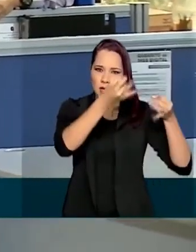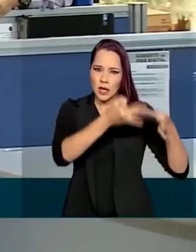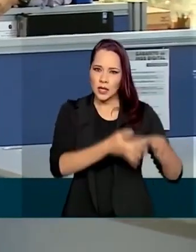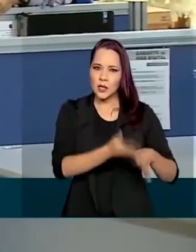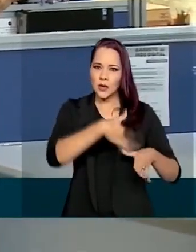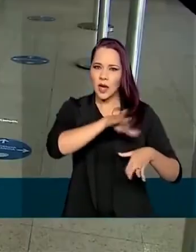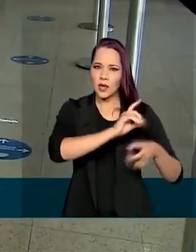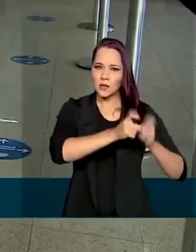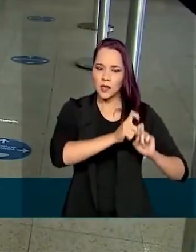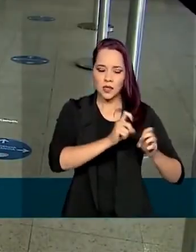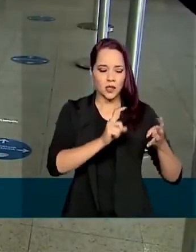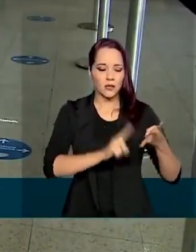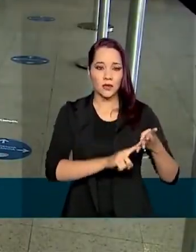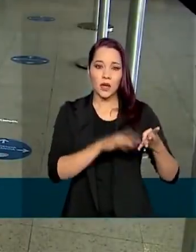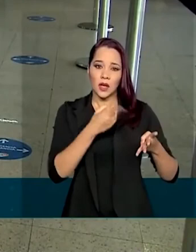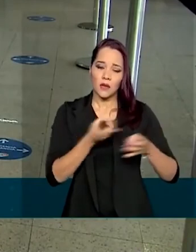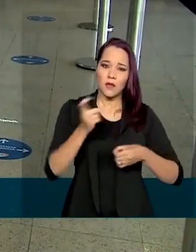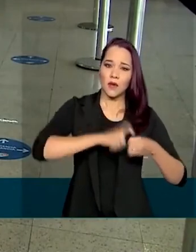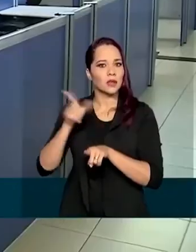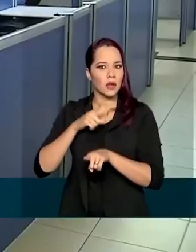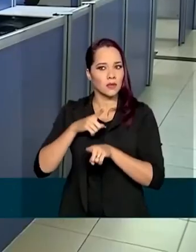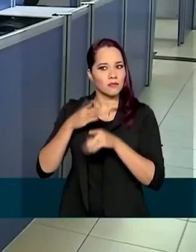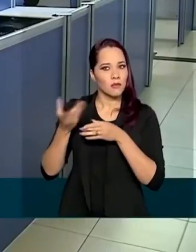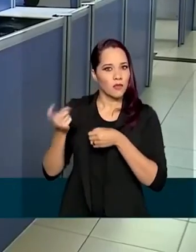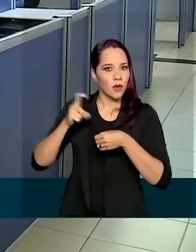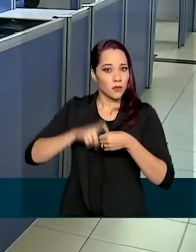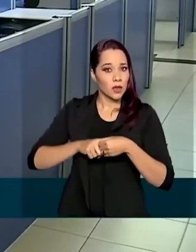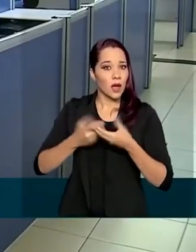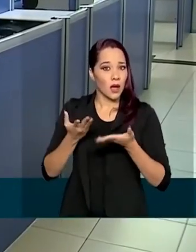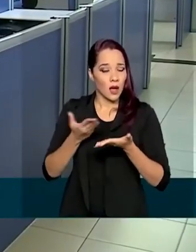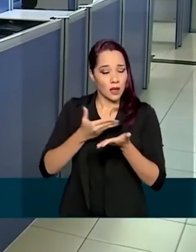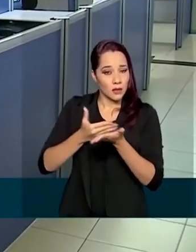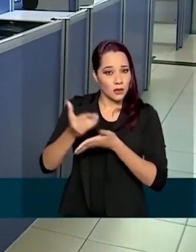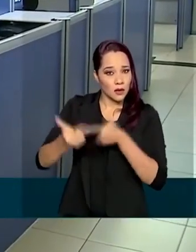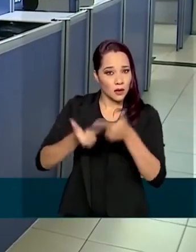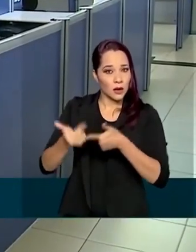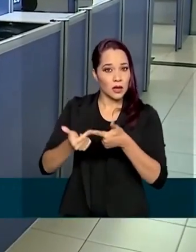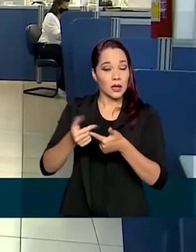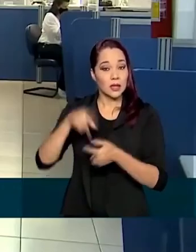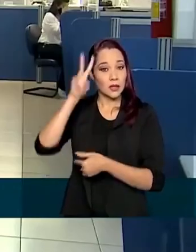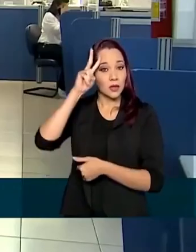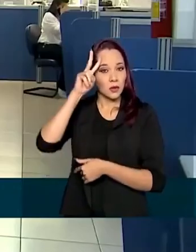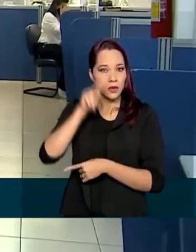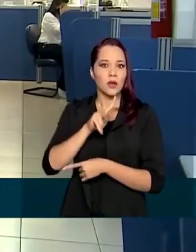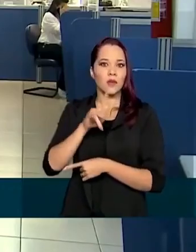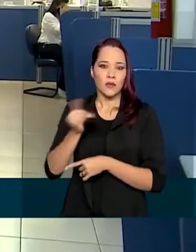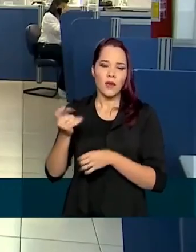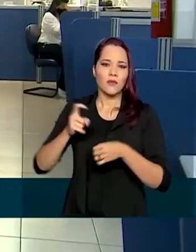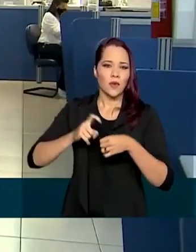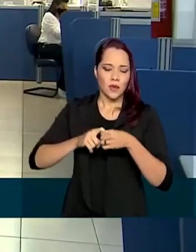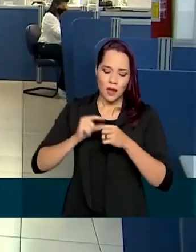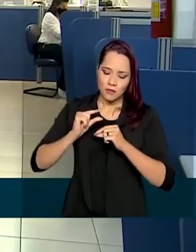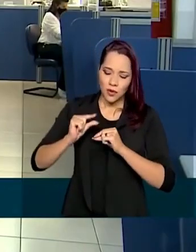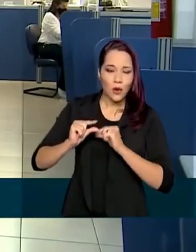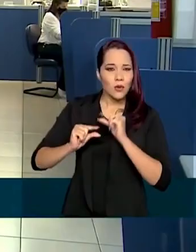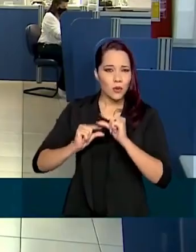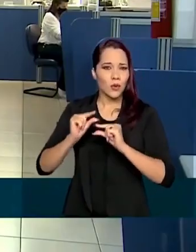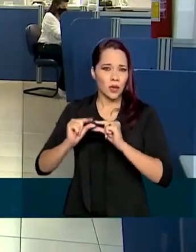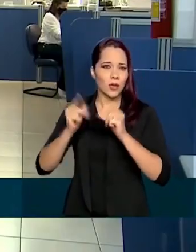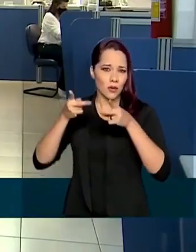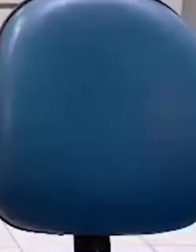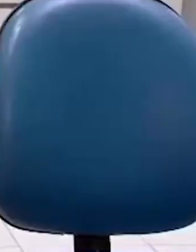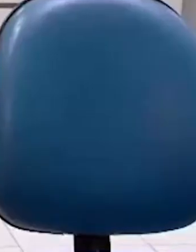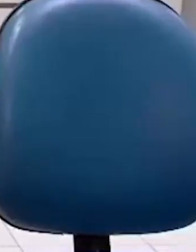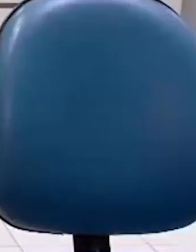Social. O resultado é que a população mais pobre do país passa por profundas dificuldades na fila do